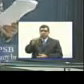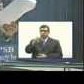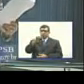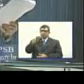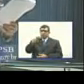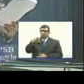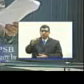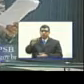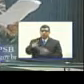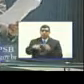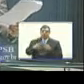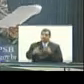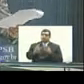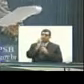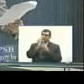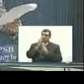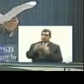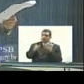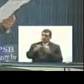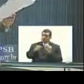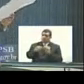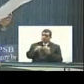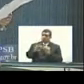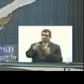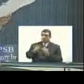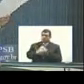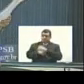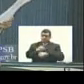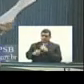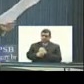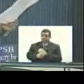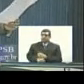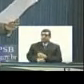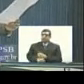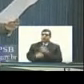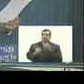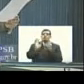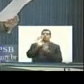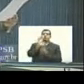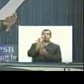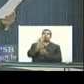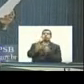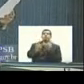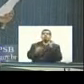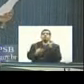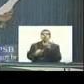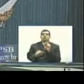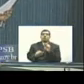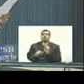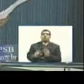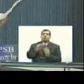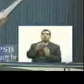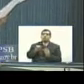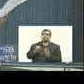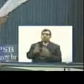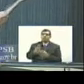71,54% da receita prevista até o final do ano Isso significa que se considerarmos